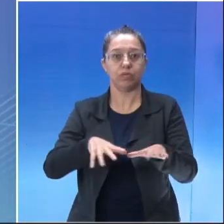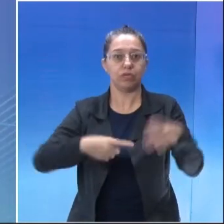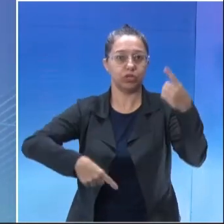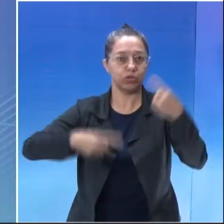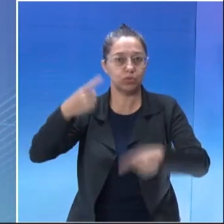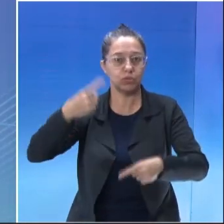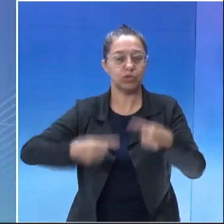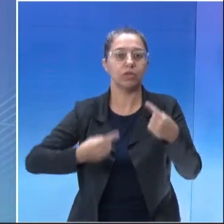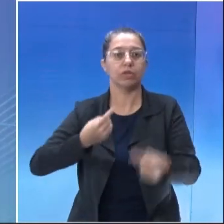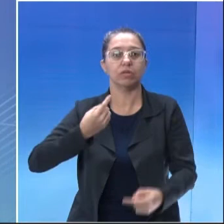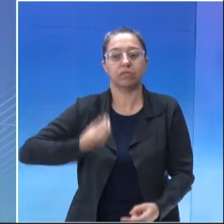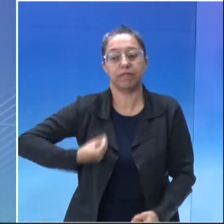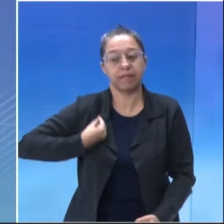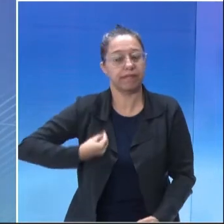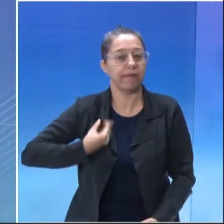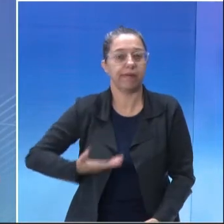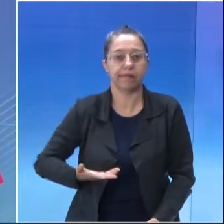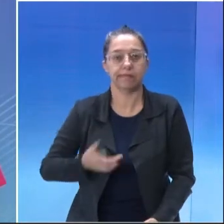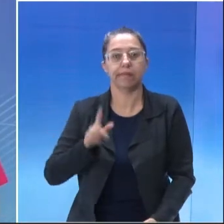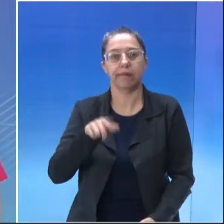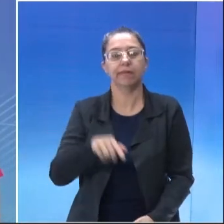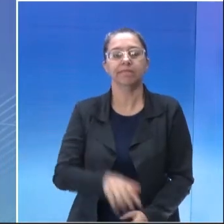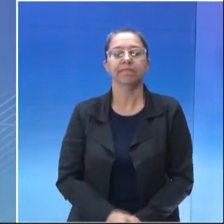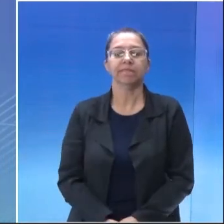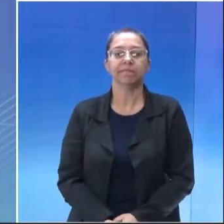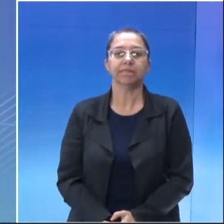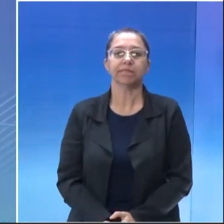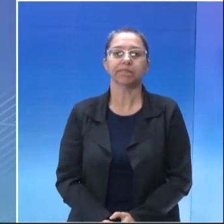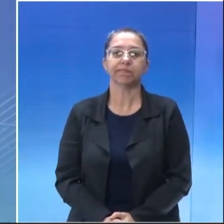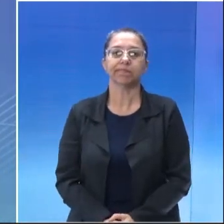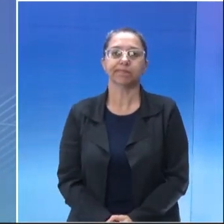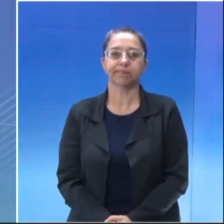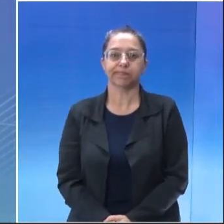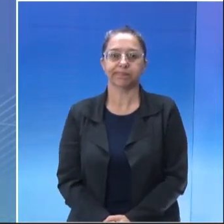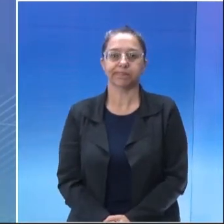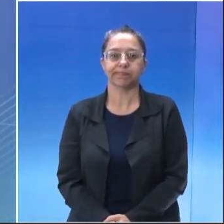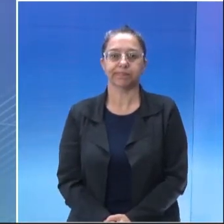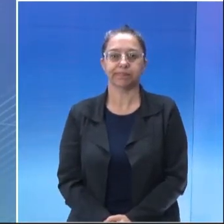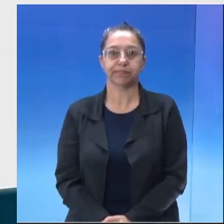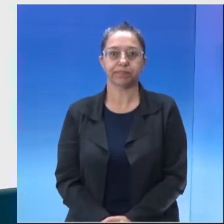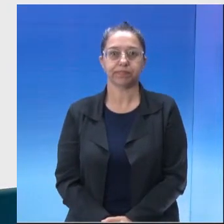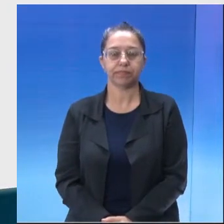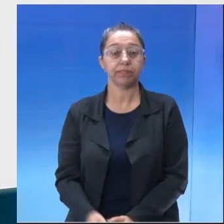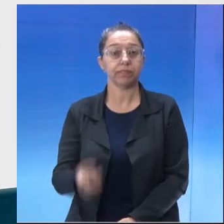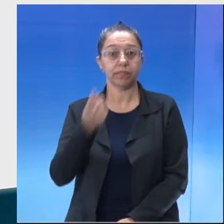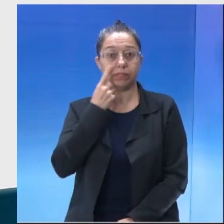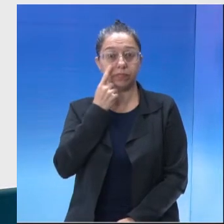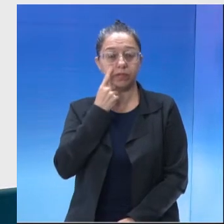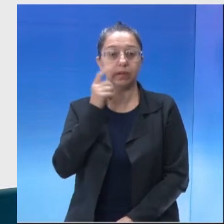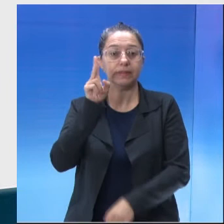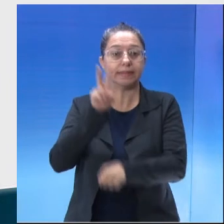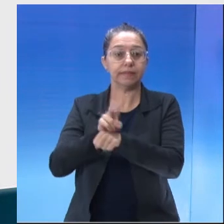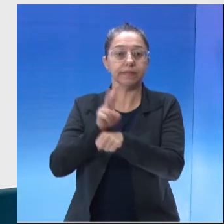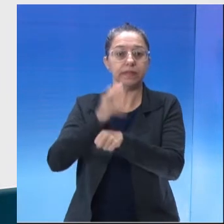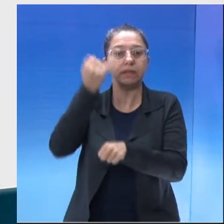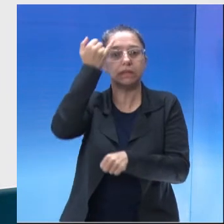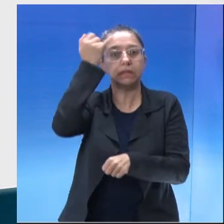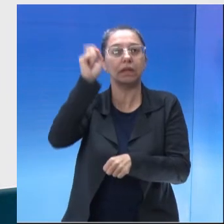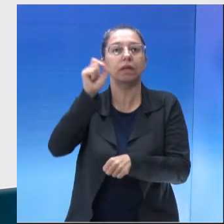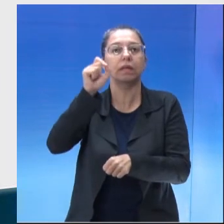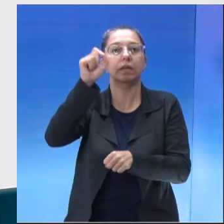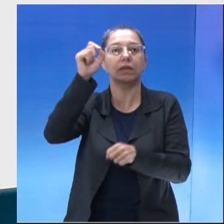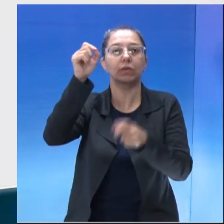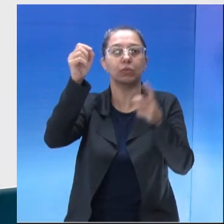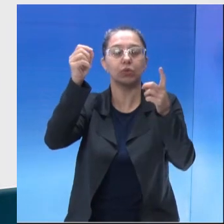nós estamos vivendo, né? São assuntos contemporâneos. Vamos ao enunciado. Defendendo a ideia de que os